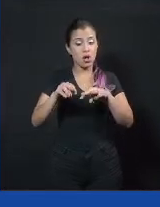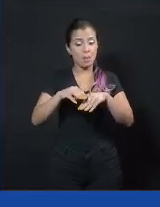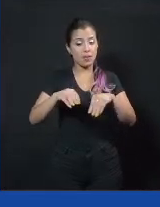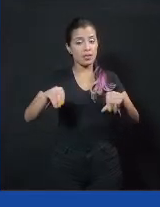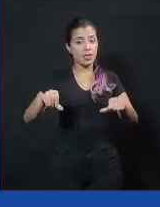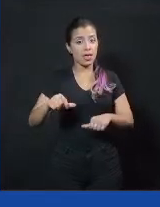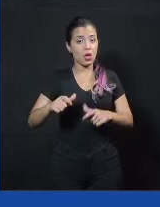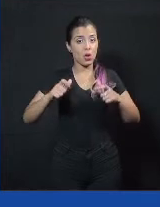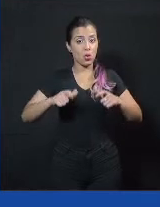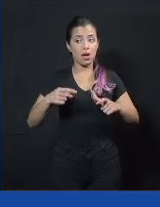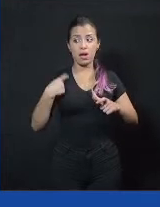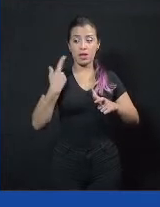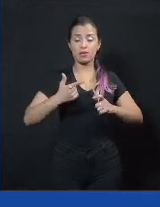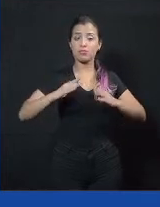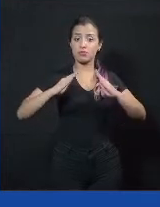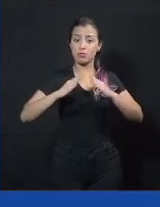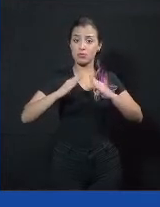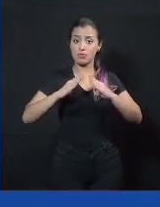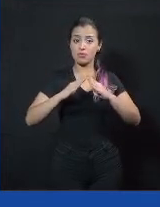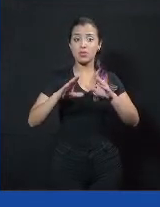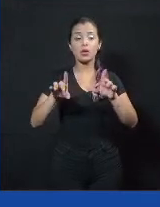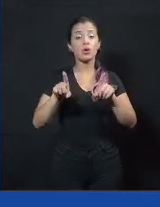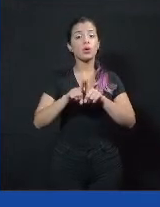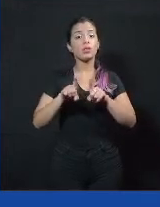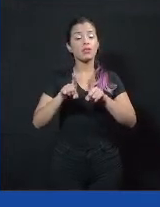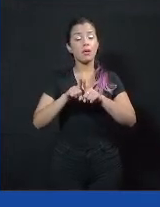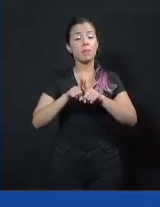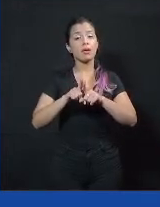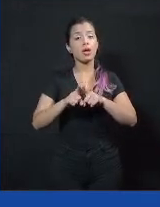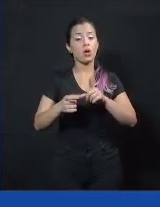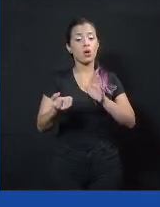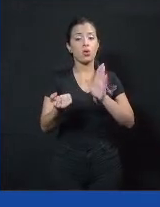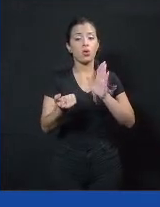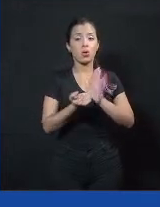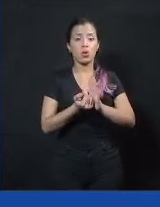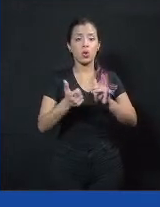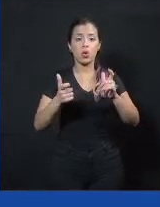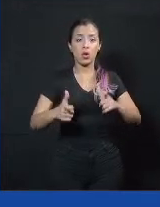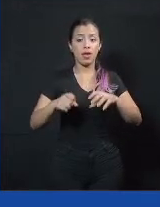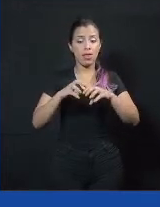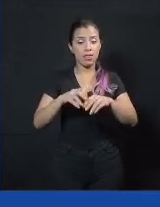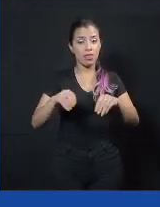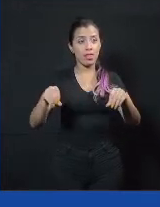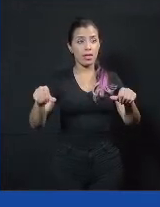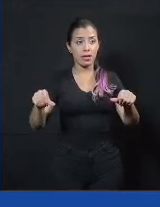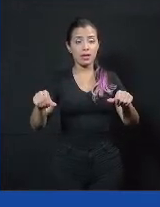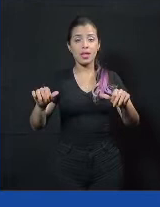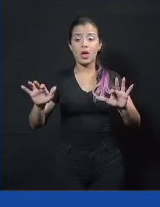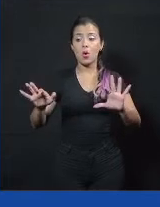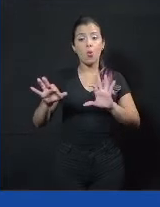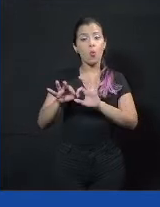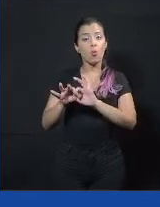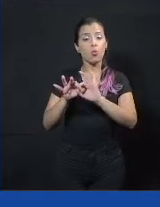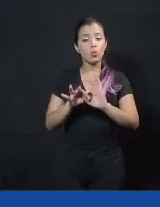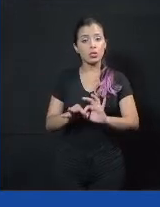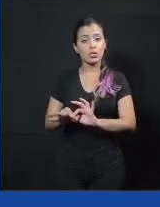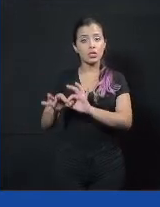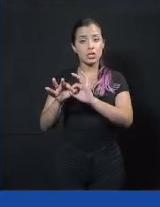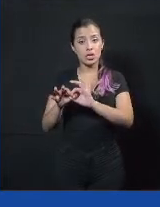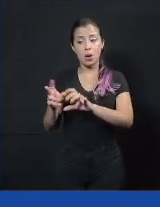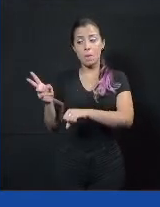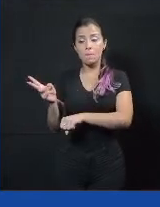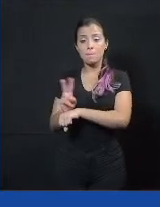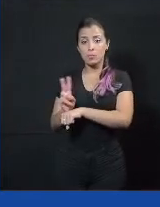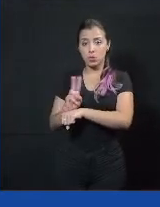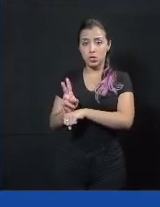moramos, direito de demarcação de nossas terras, direito de união, proteger os bens dos povos indígenas, direito